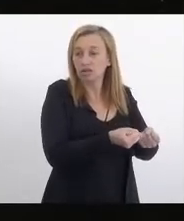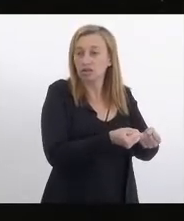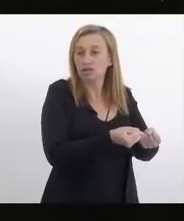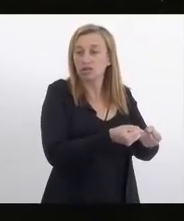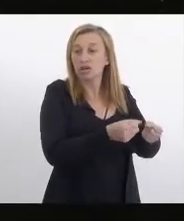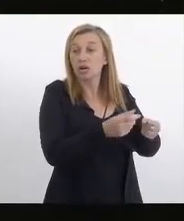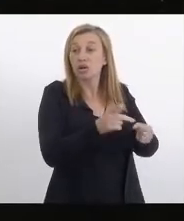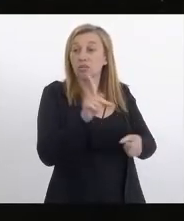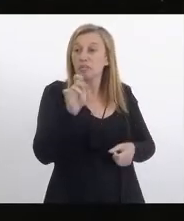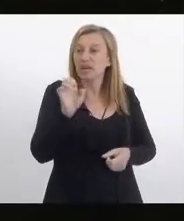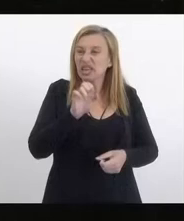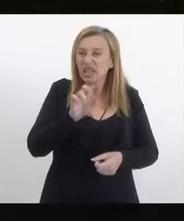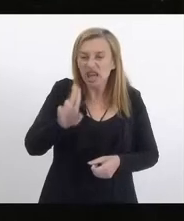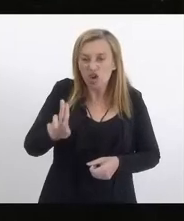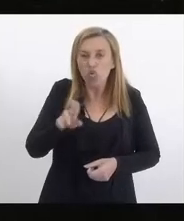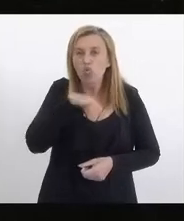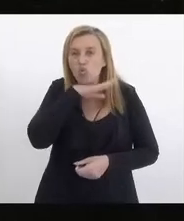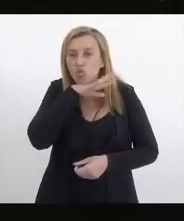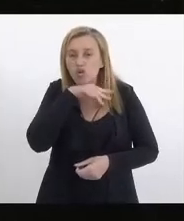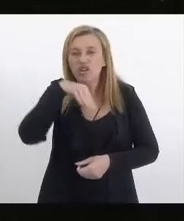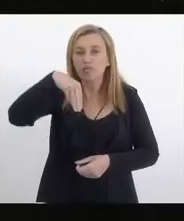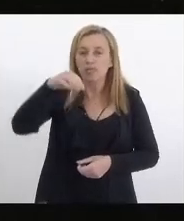pneu, motor,